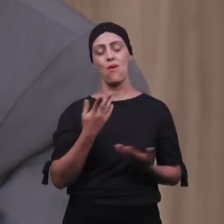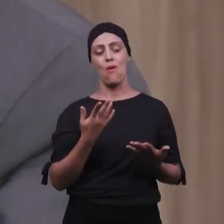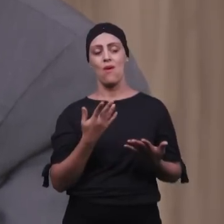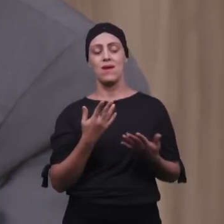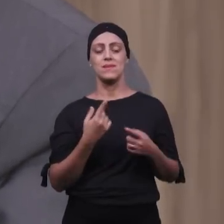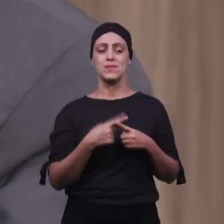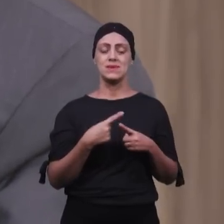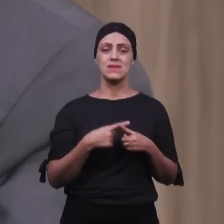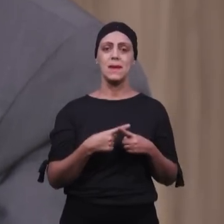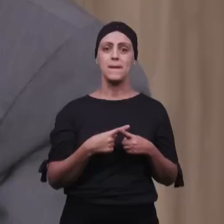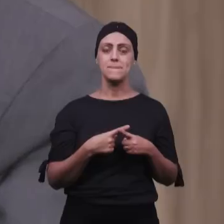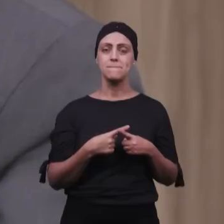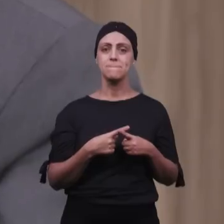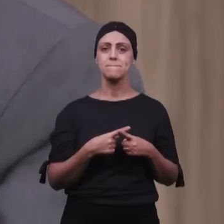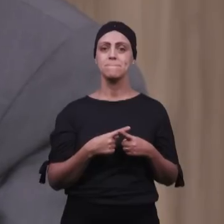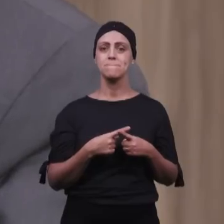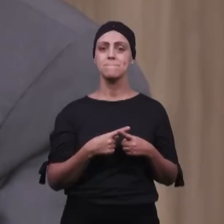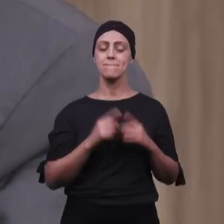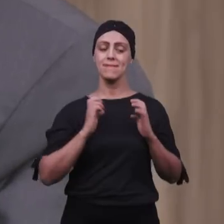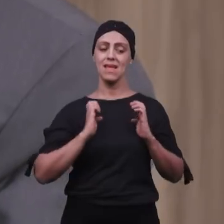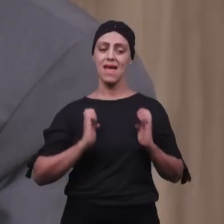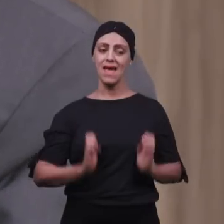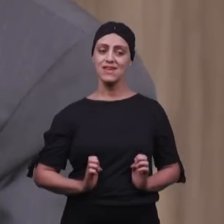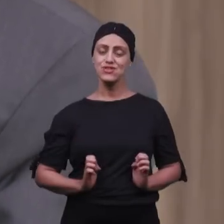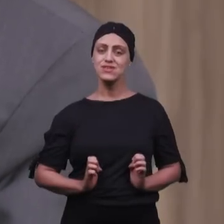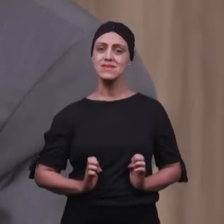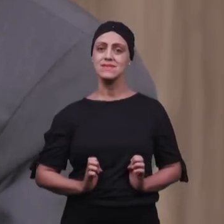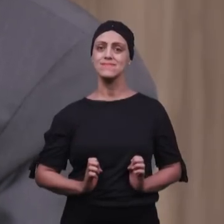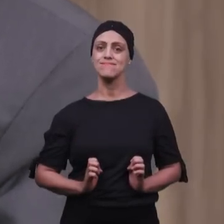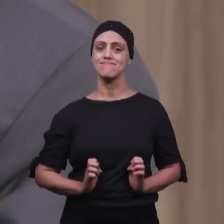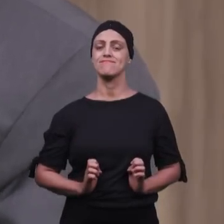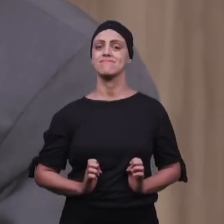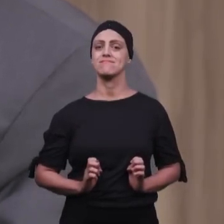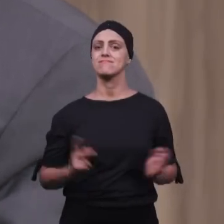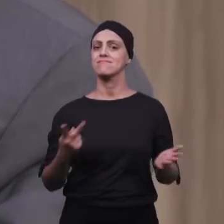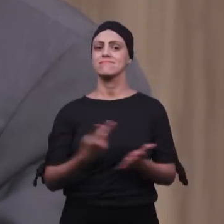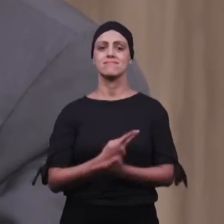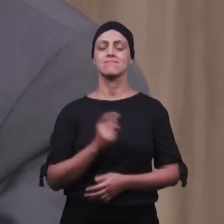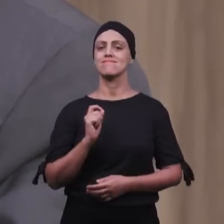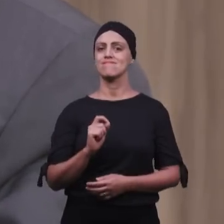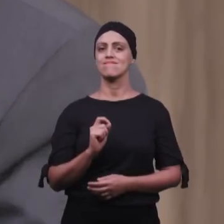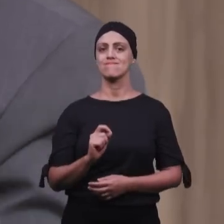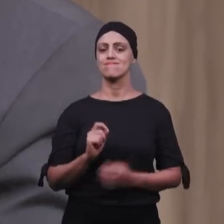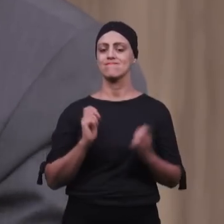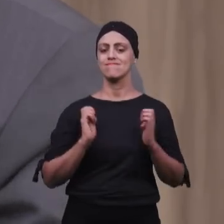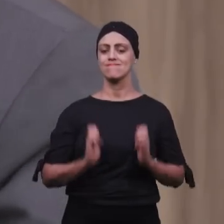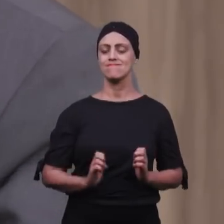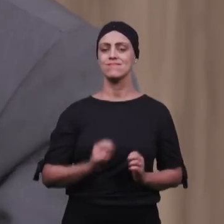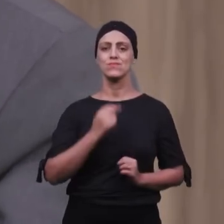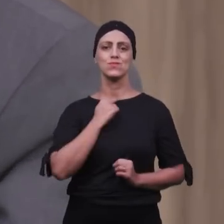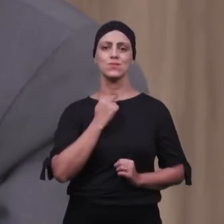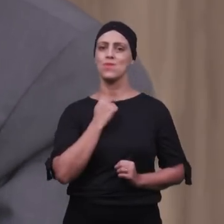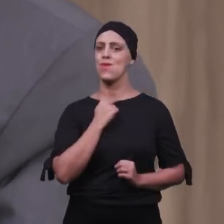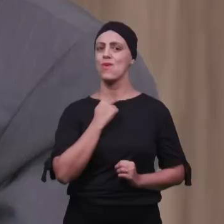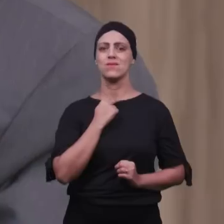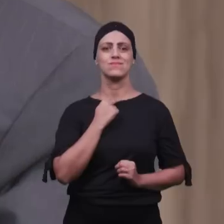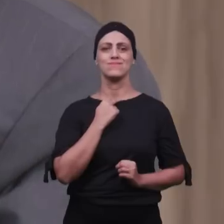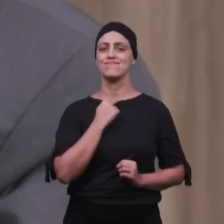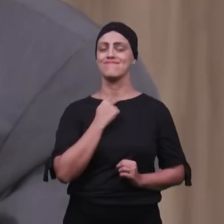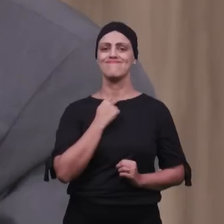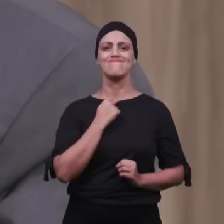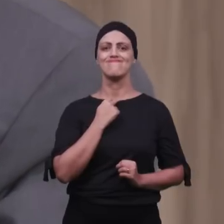seguinte, por ética, né, nós não misturamos, né,